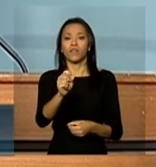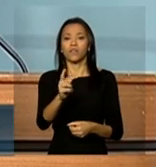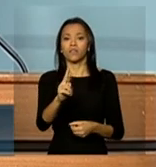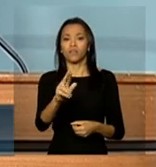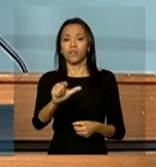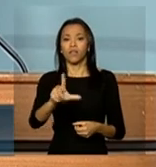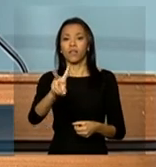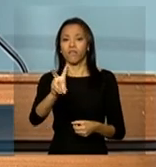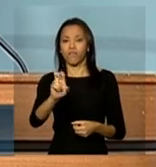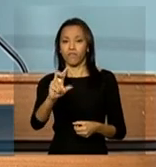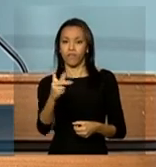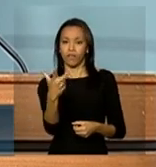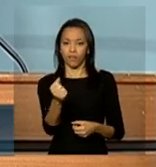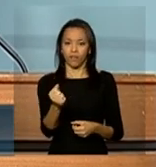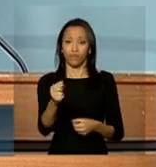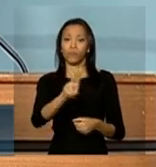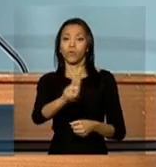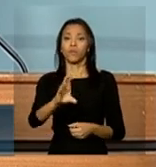Antônio Escapim.